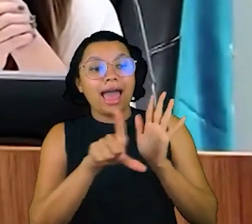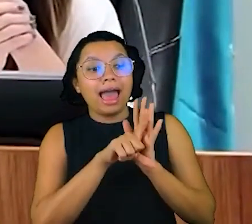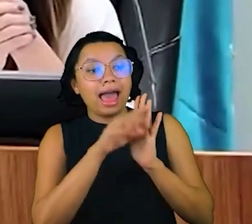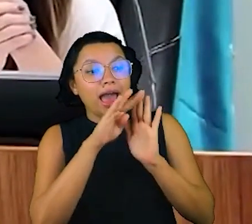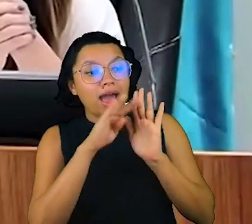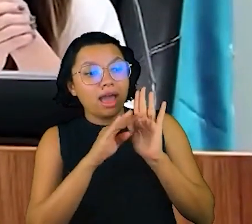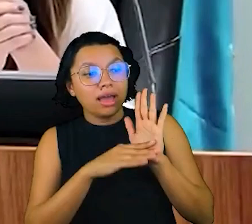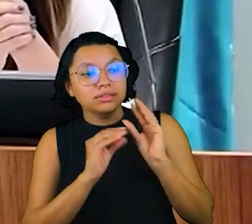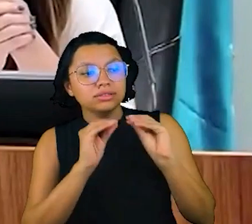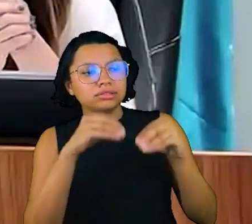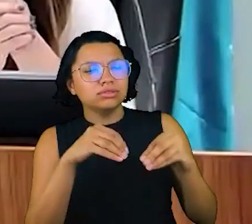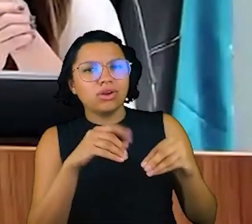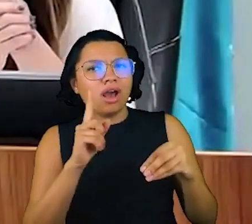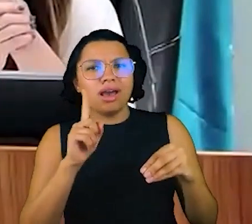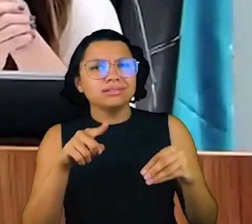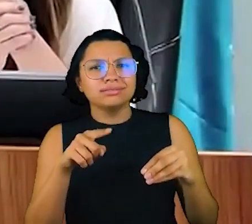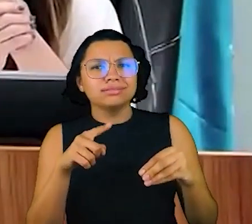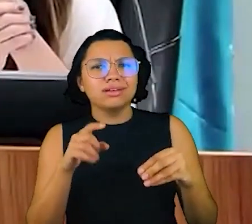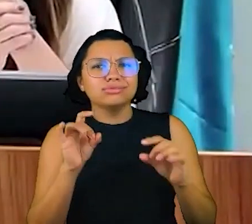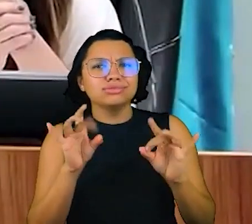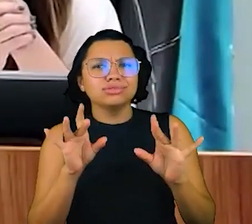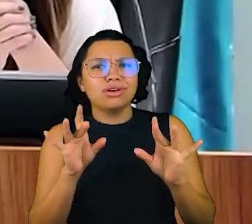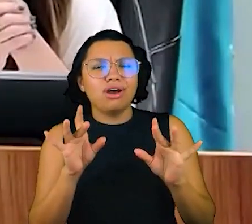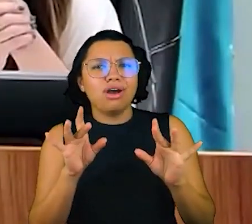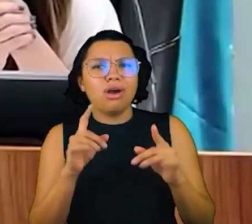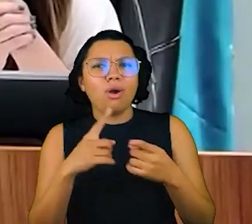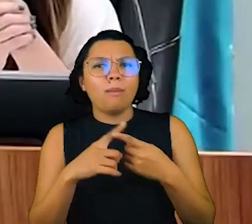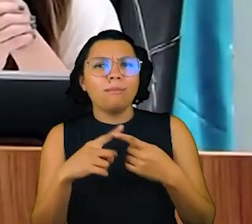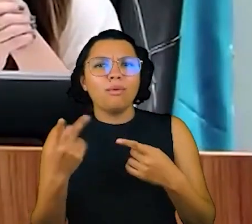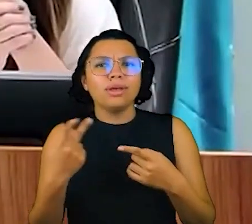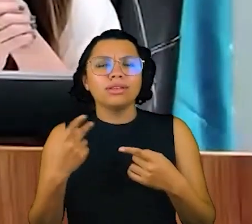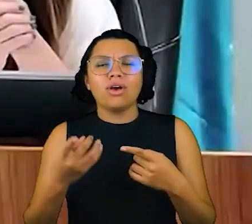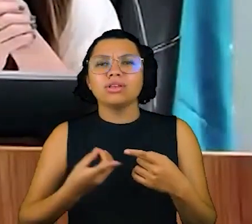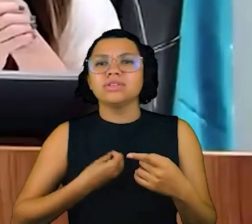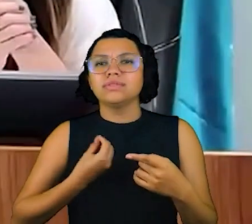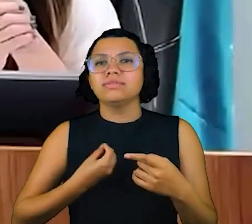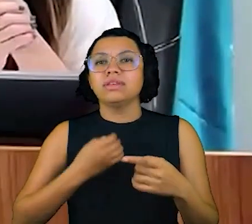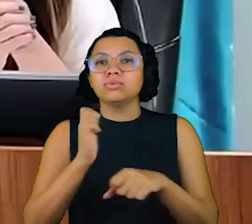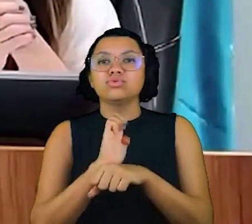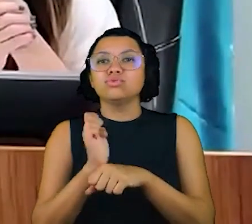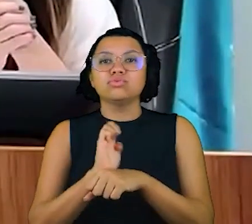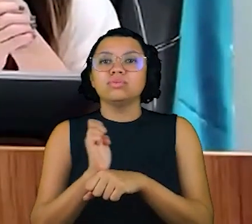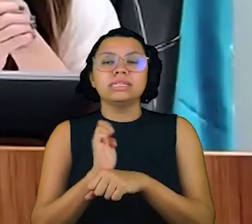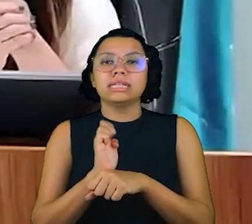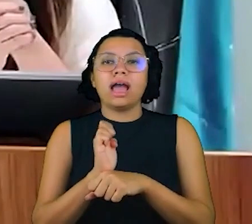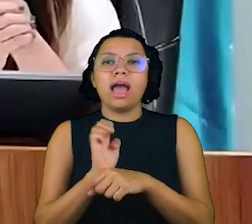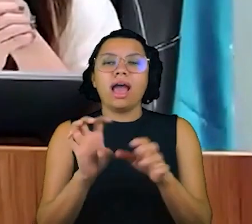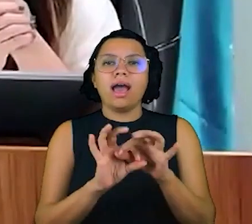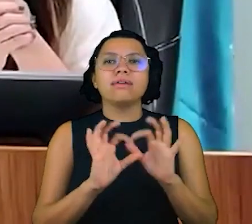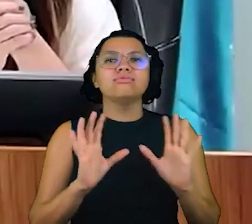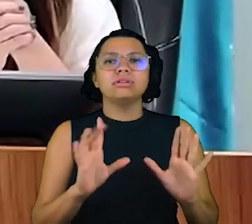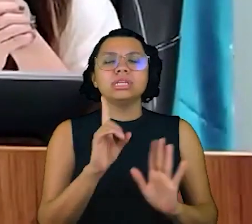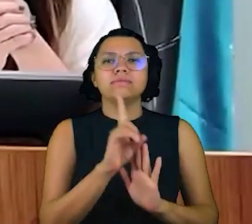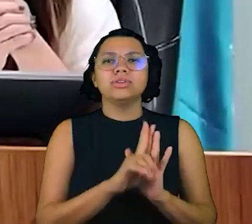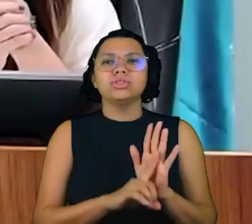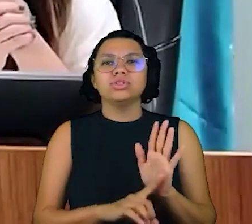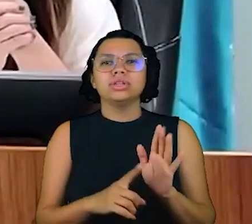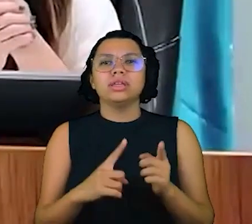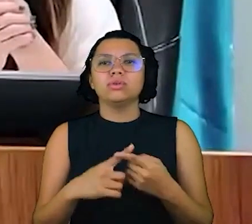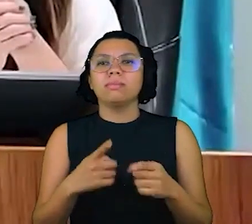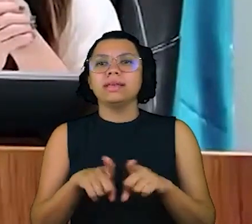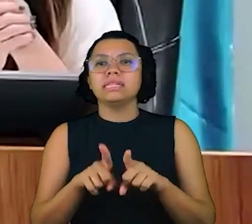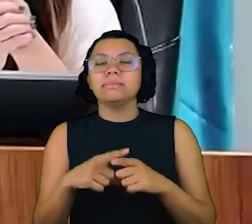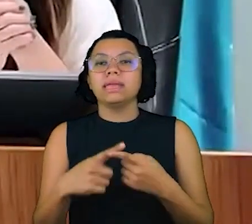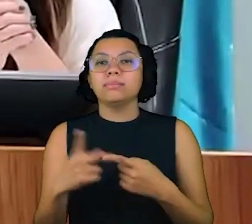da lei ele está posto não simplesmente porque nós vivemos num Estado democrático de direito, mas